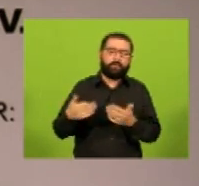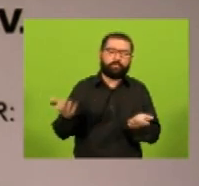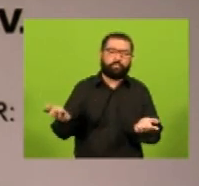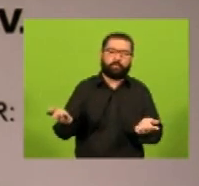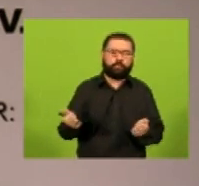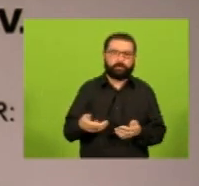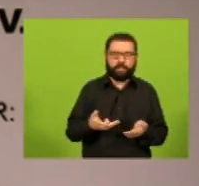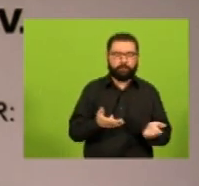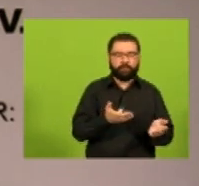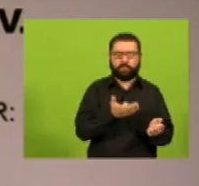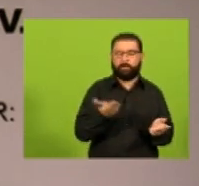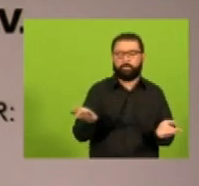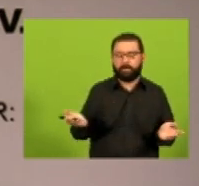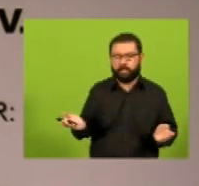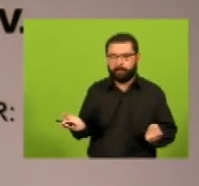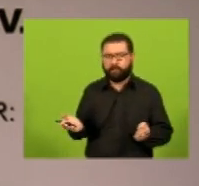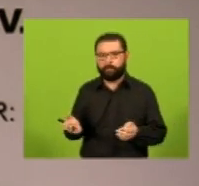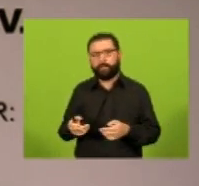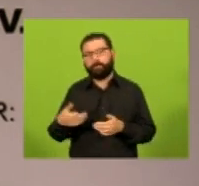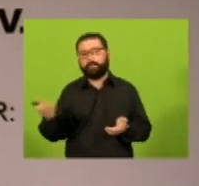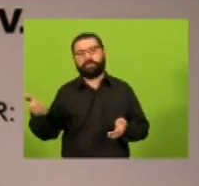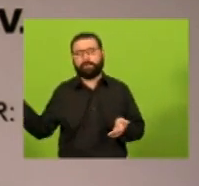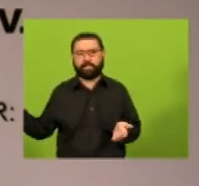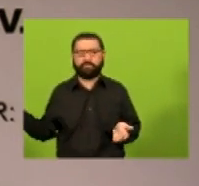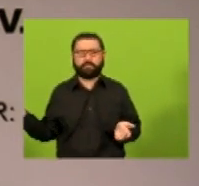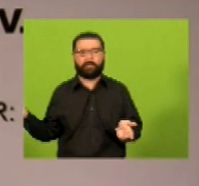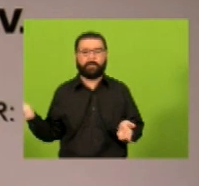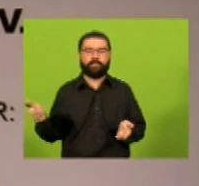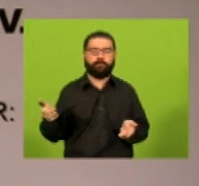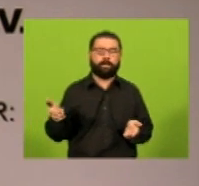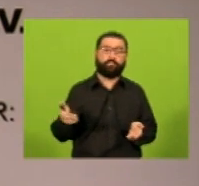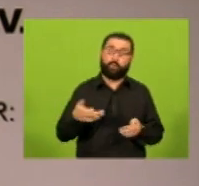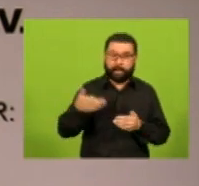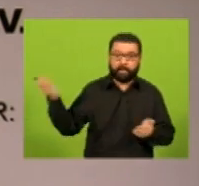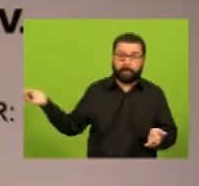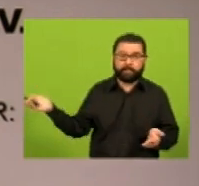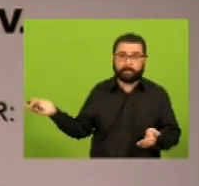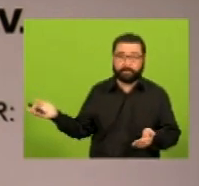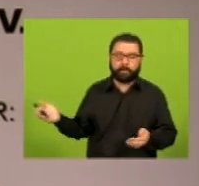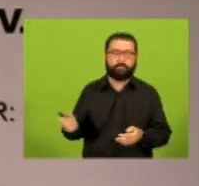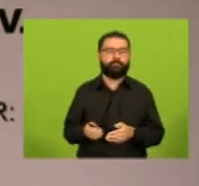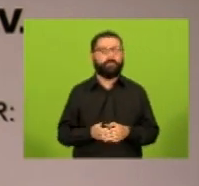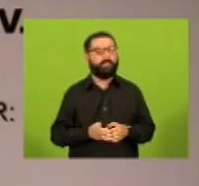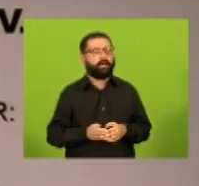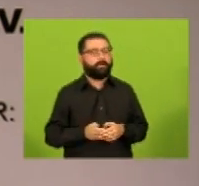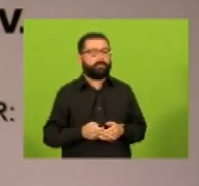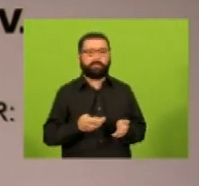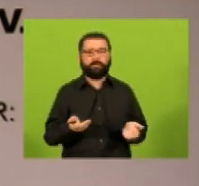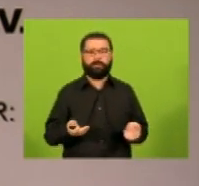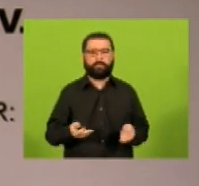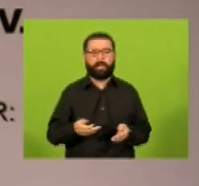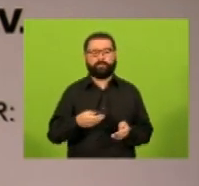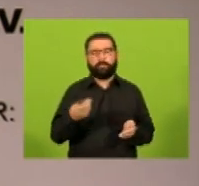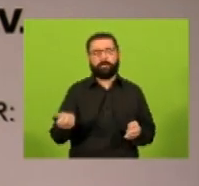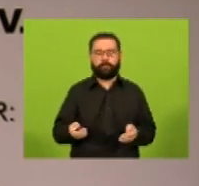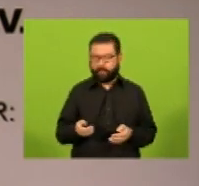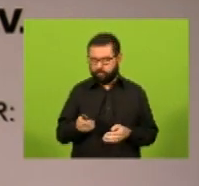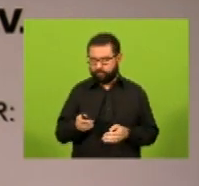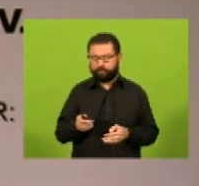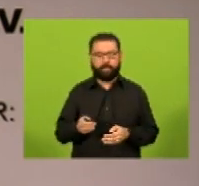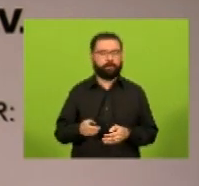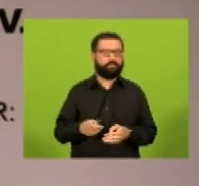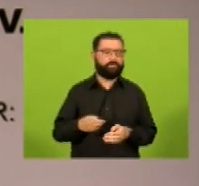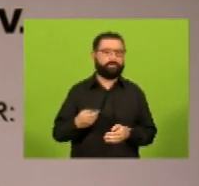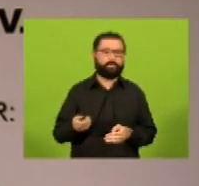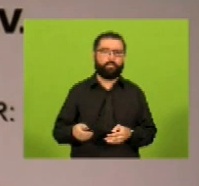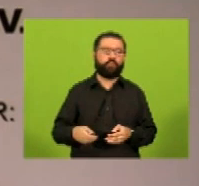água corrente ou com um produto você não conseguiu desentupir esse bico, você vai ter que descartar esse bico corretamente, tá certo? Porque eles são de plástico, e comprar